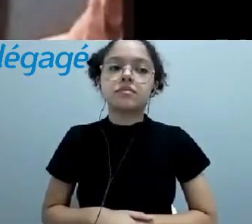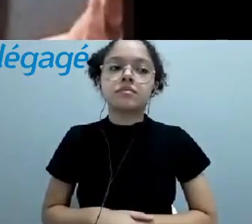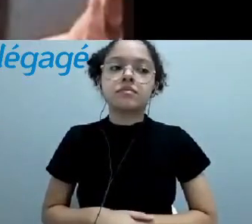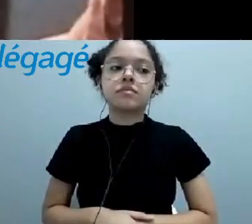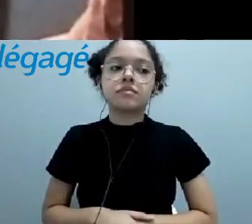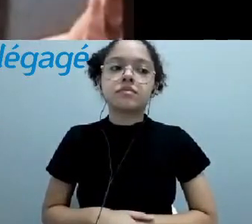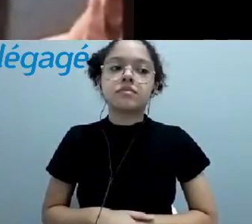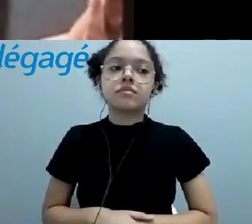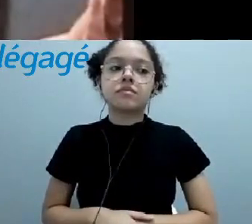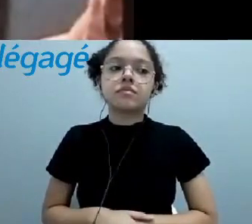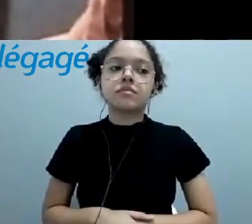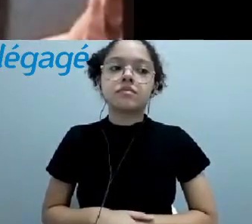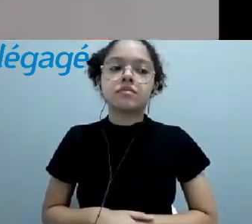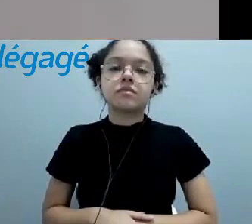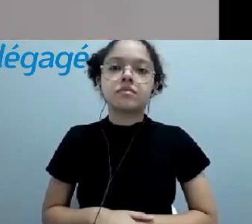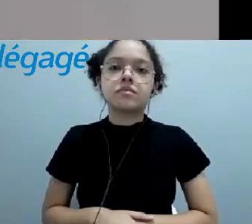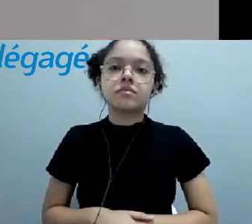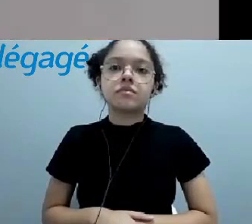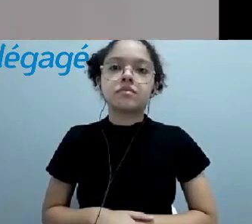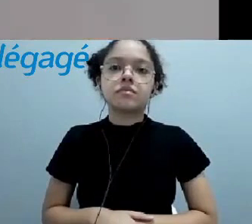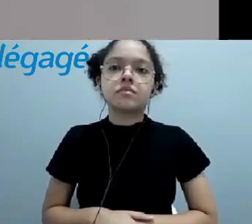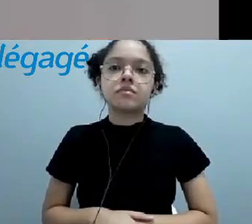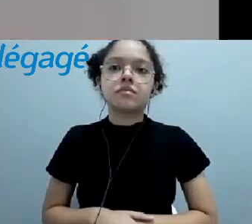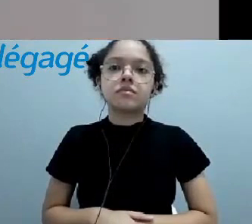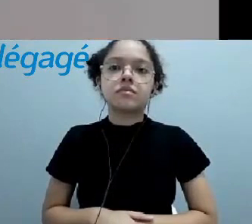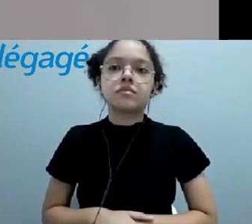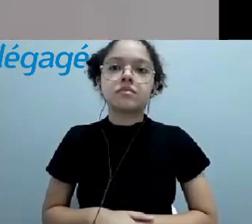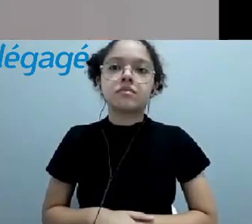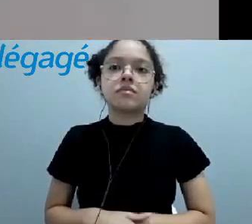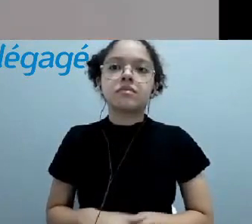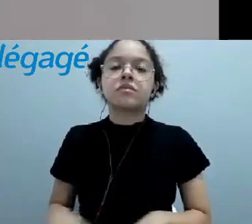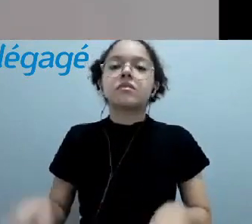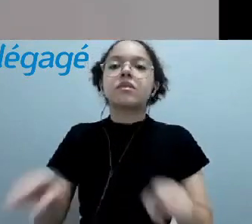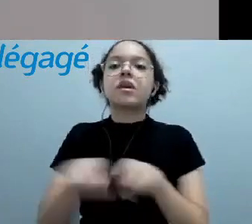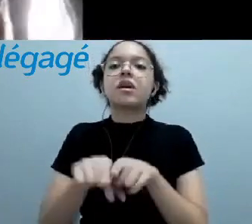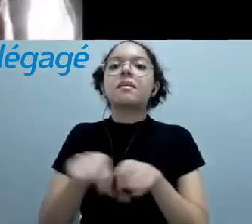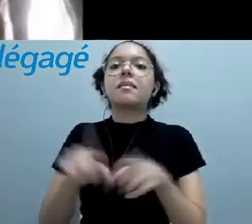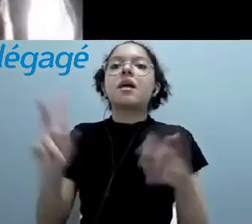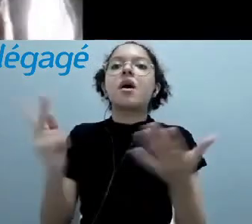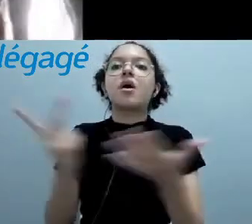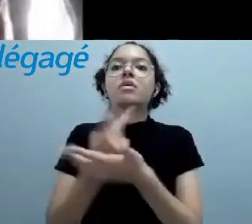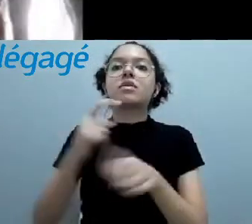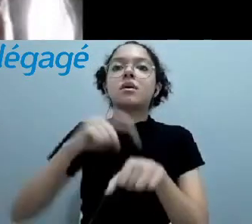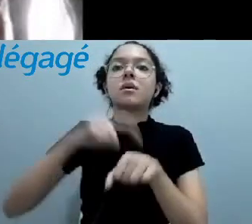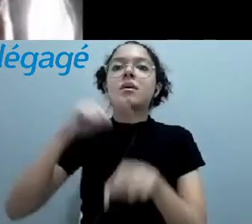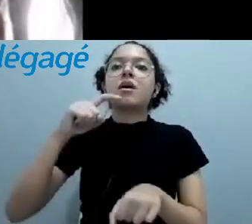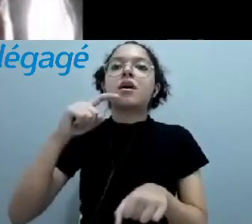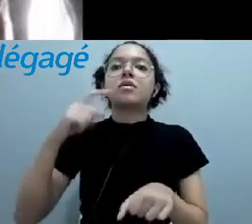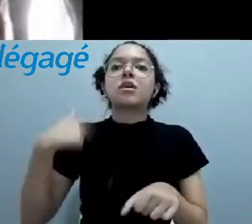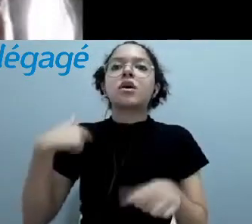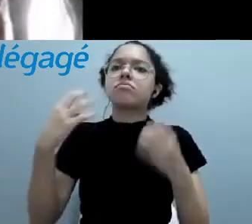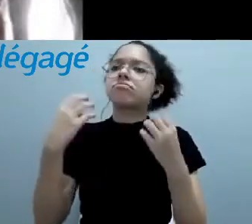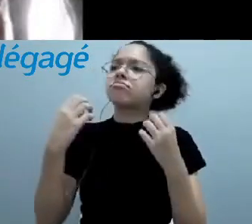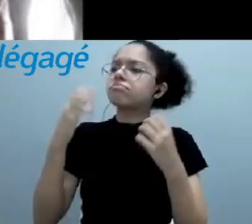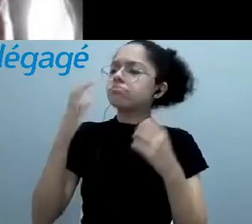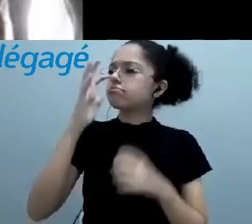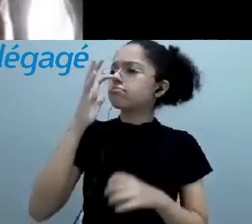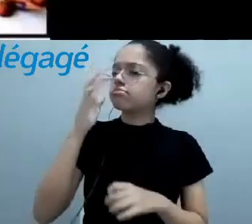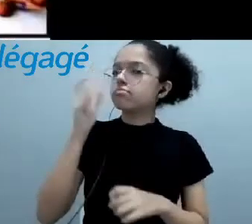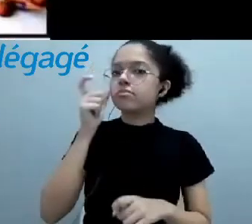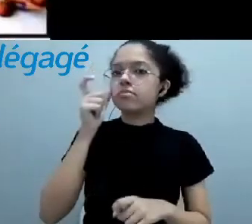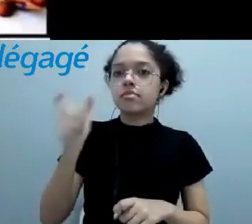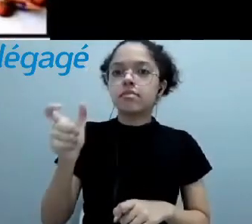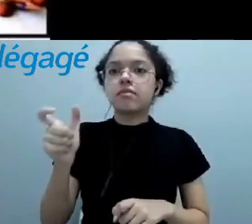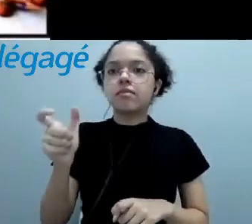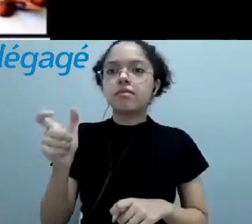uma outra situação que me chamou muita atenção foi quando eu descobri essa coisa do